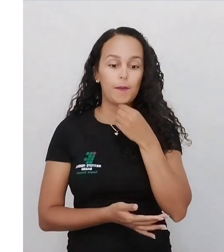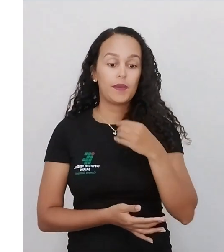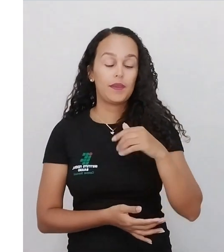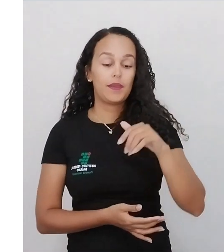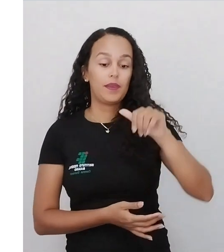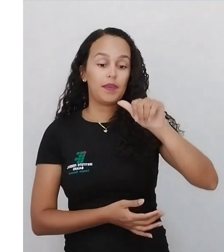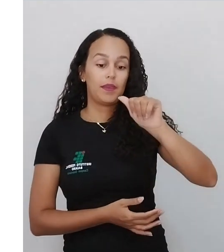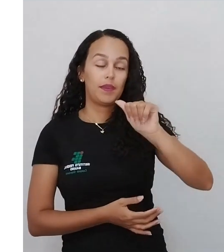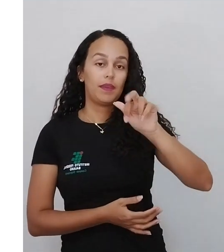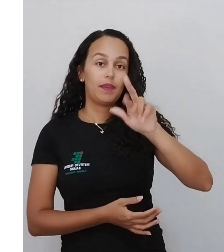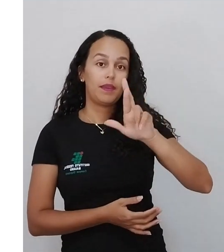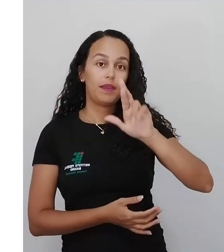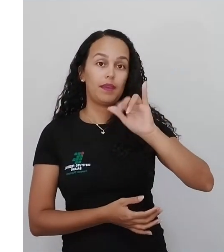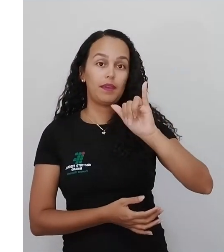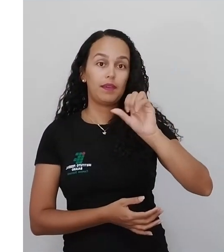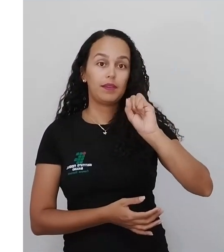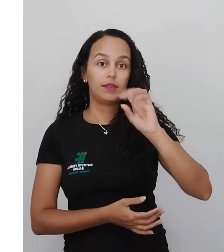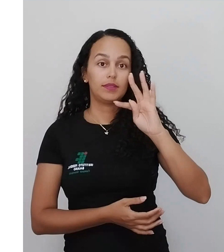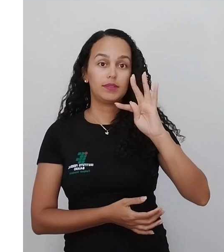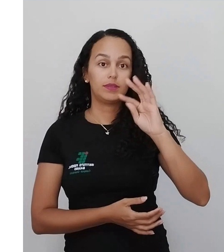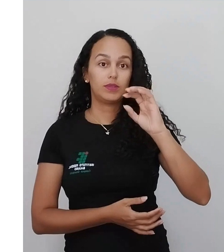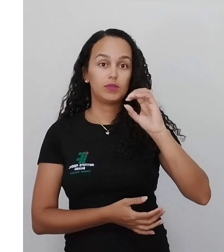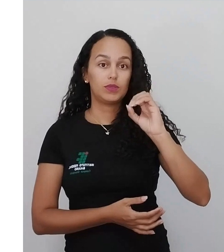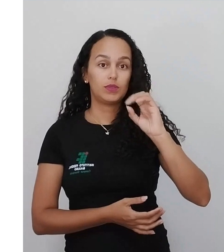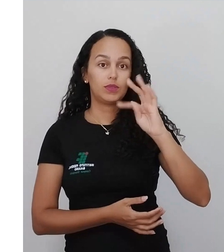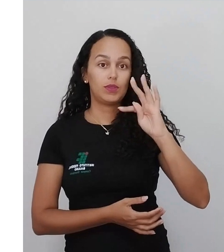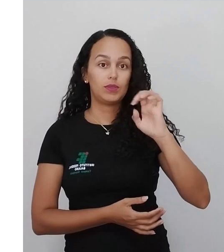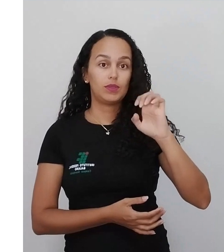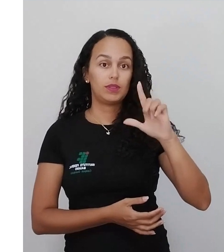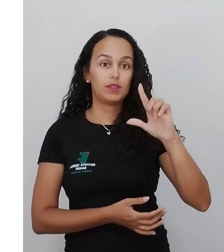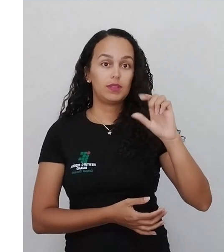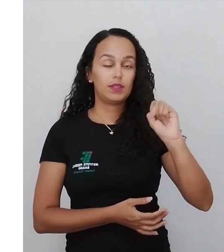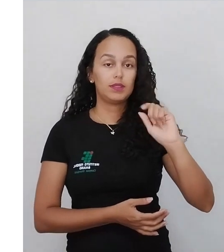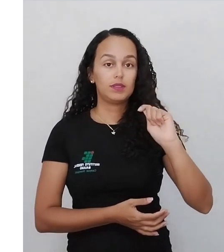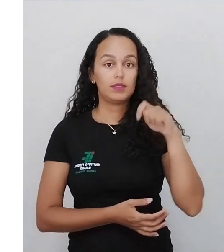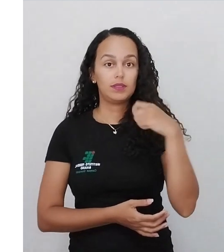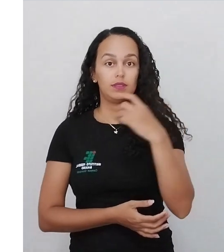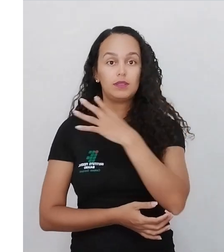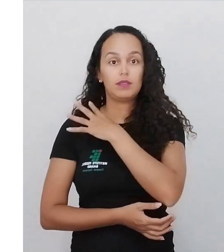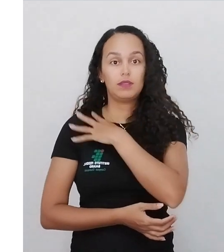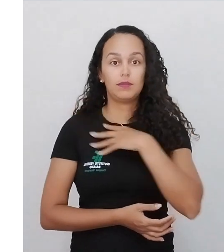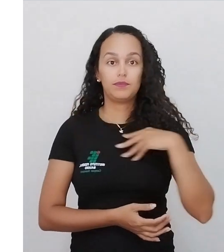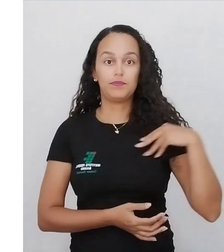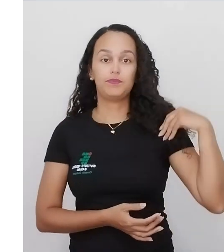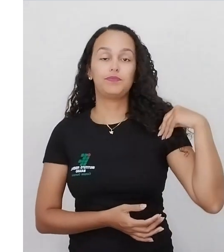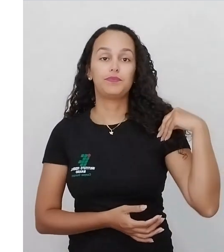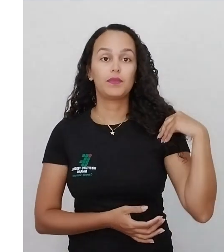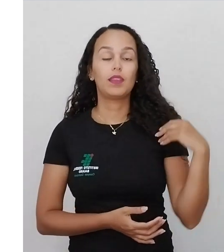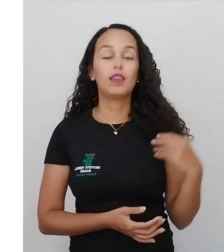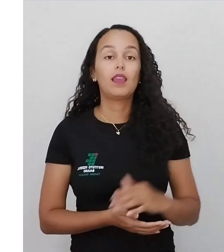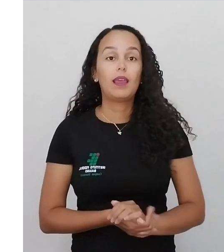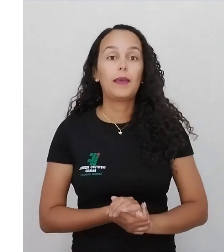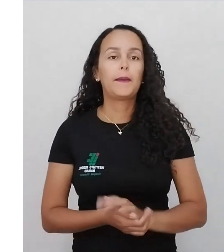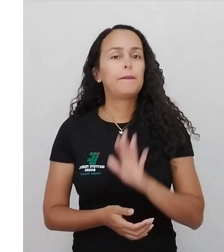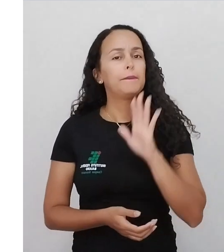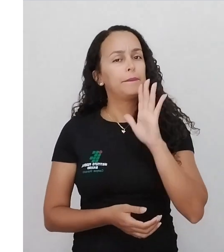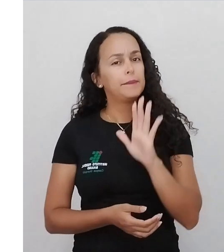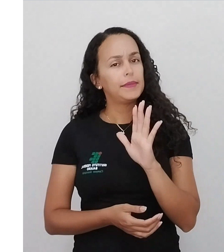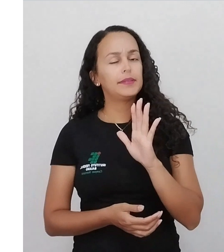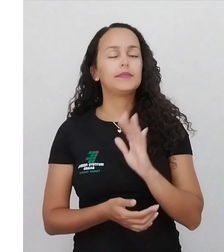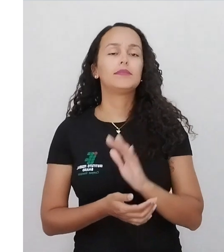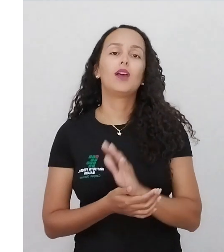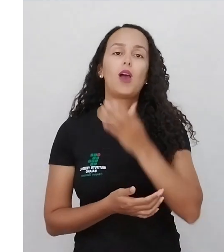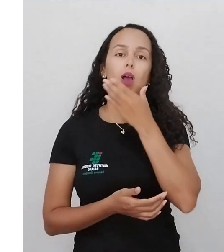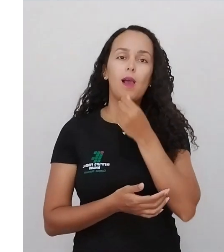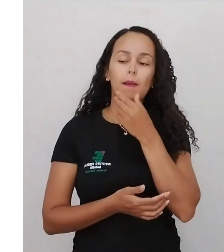foi Aristóteles. E muitas das pessoas acabam associando Aristóteles a um defensor da geração espontânea, mas não